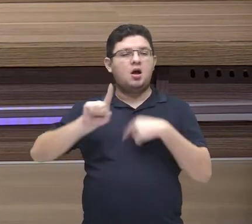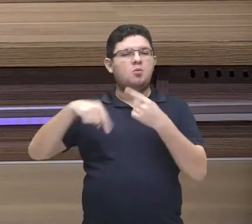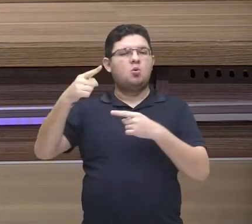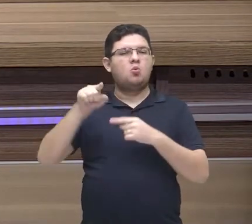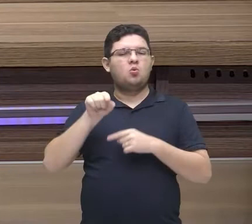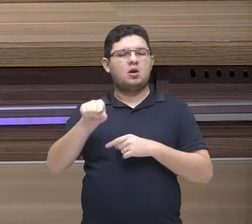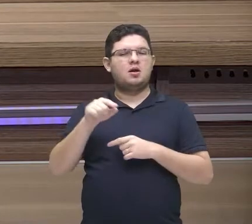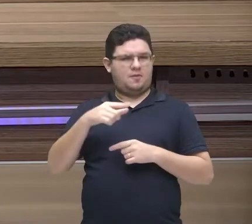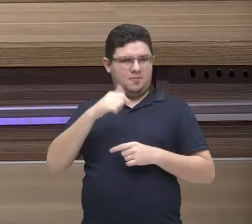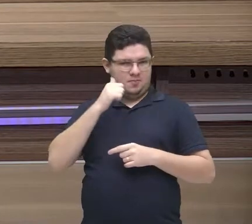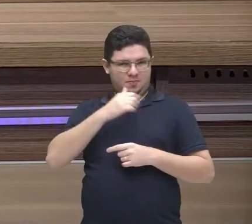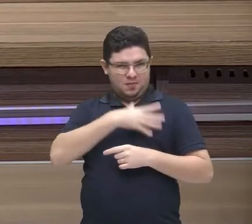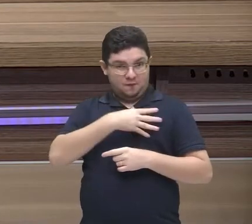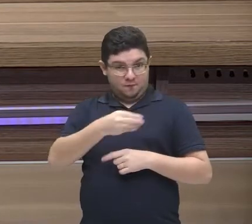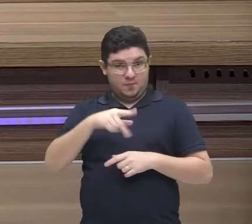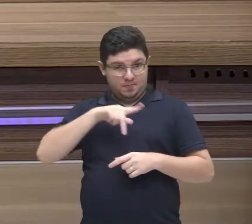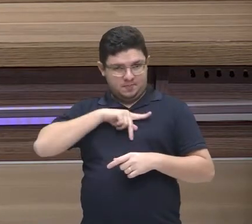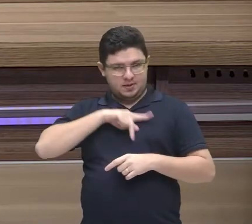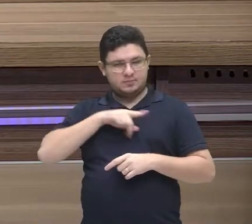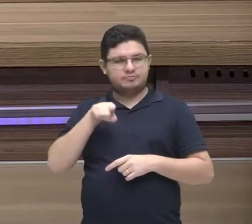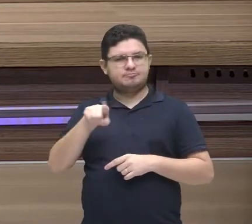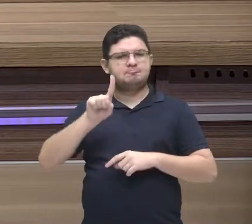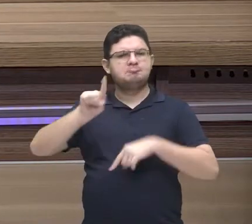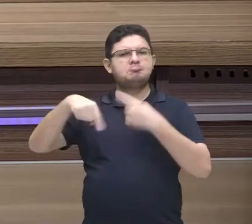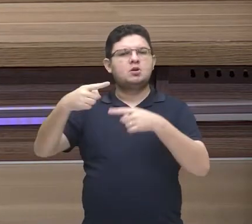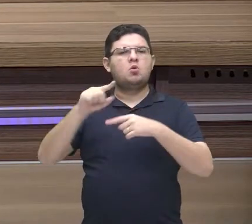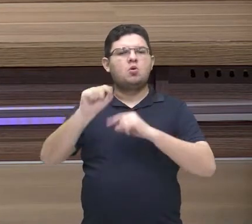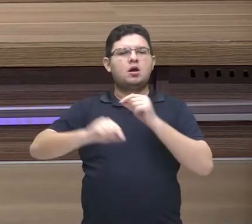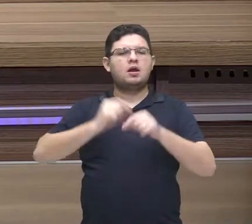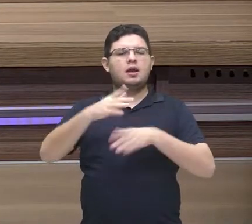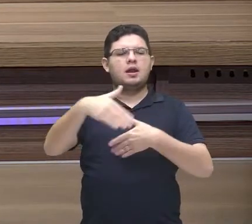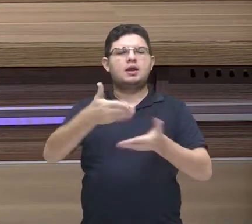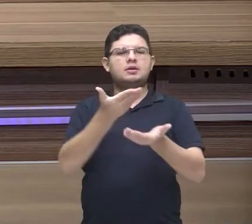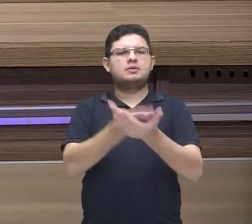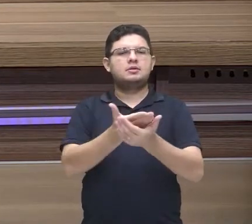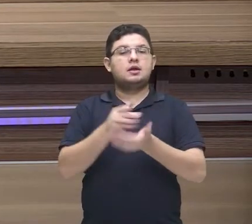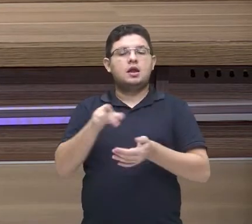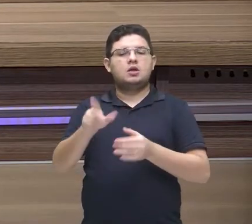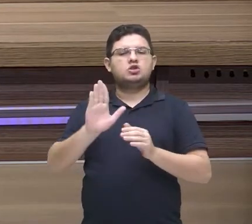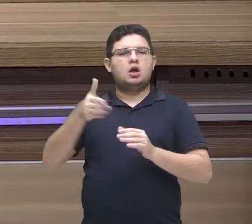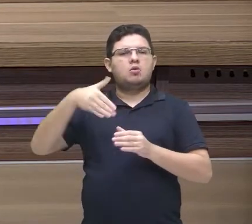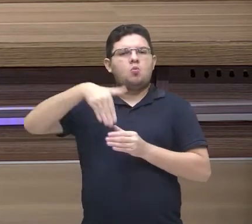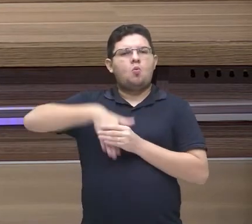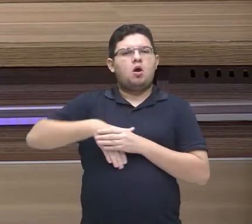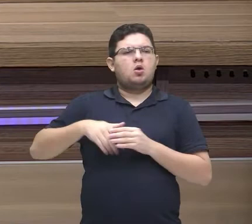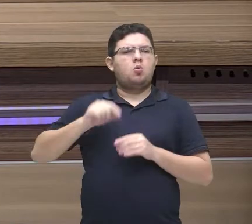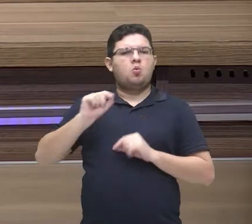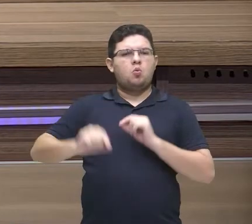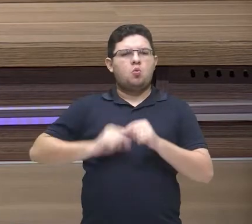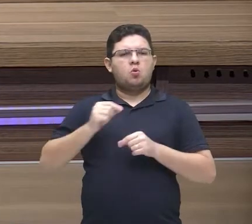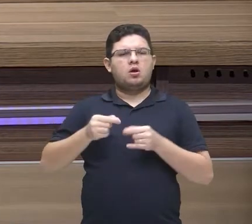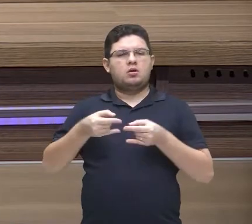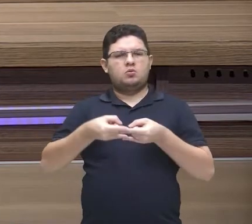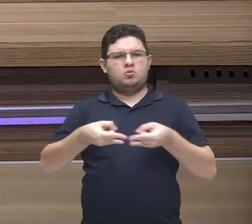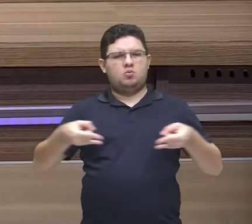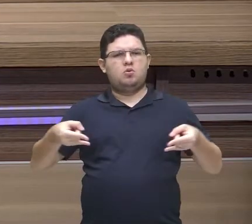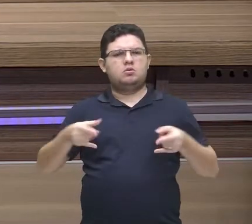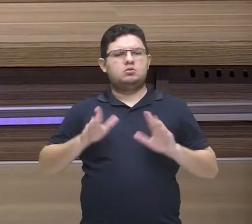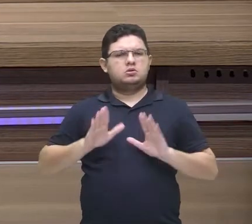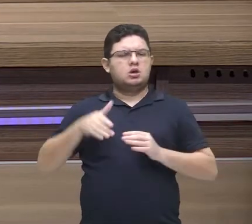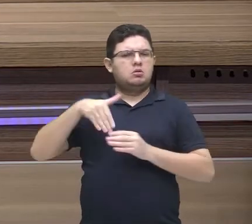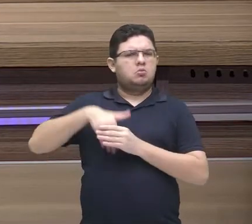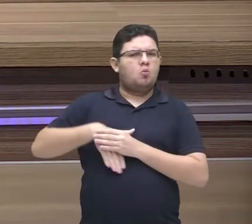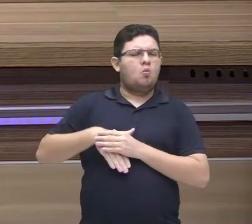mas ela já estava, sabe, sempre prevenida, com absorvente, sabe? Ela tinha um absorvente dentro da sala, ou dentro da